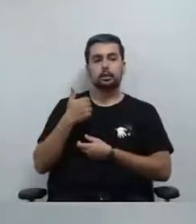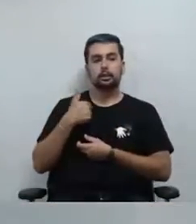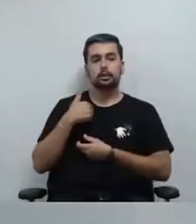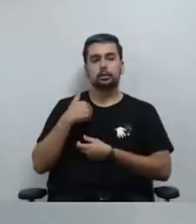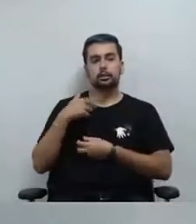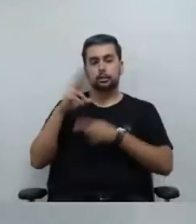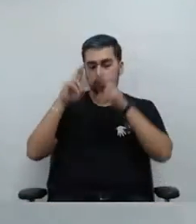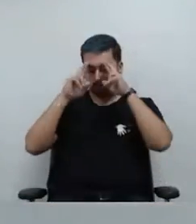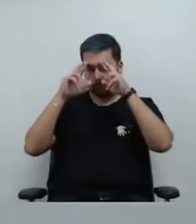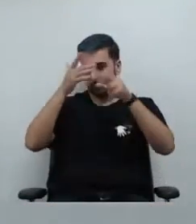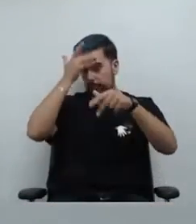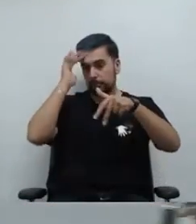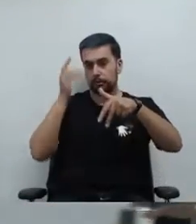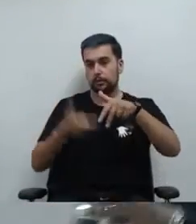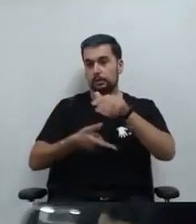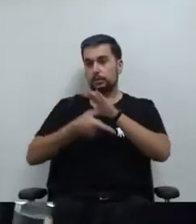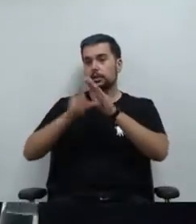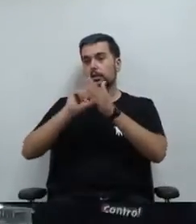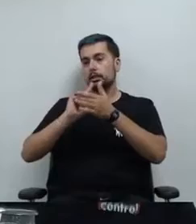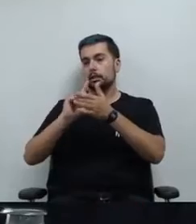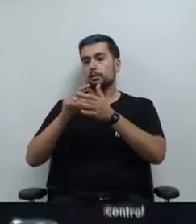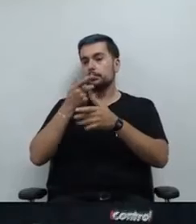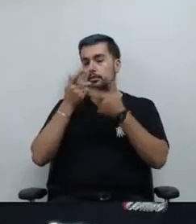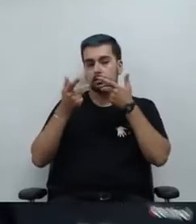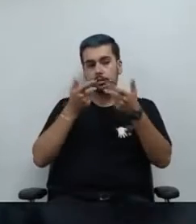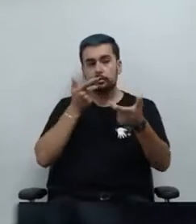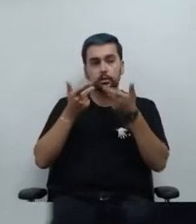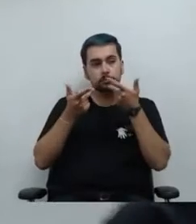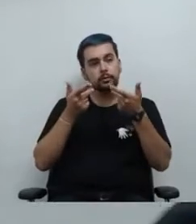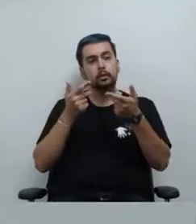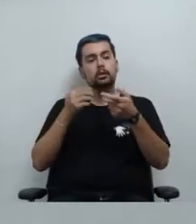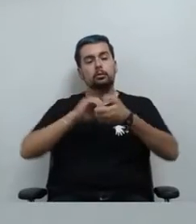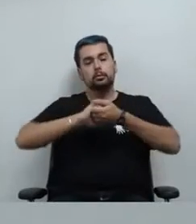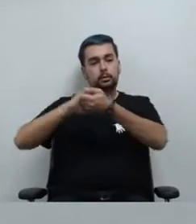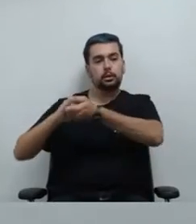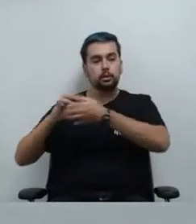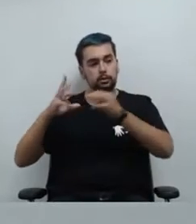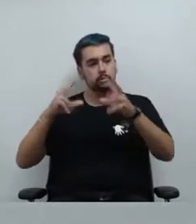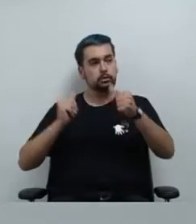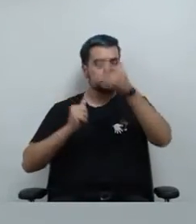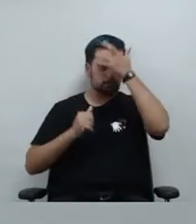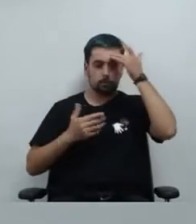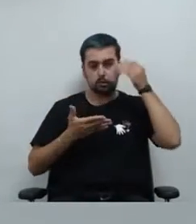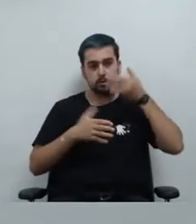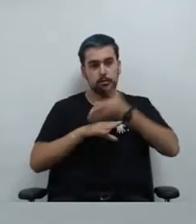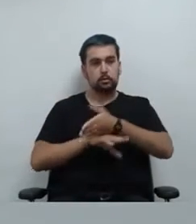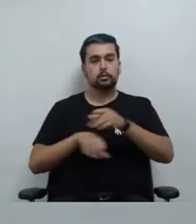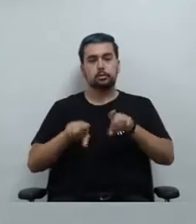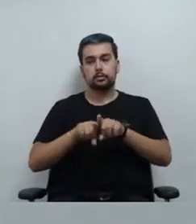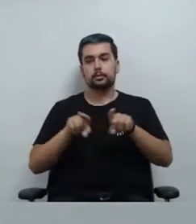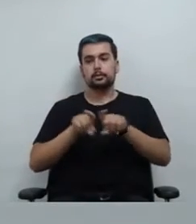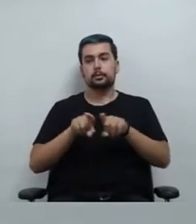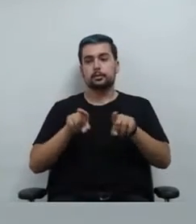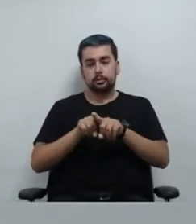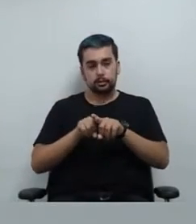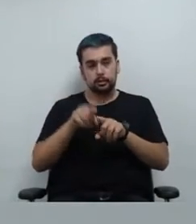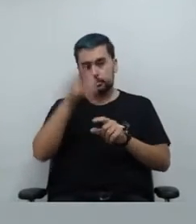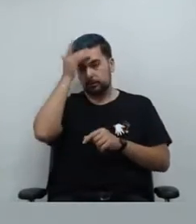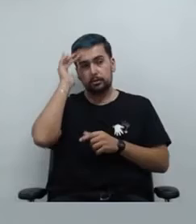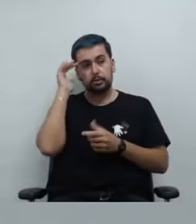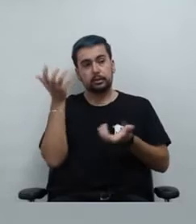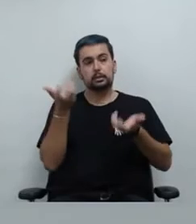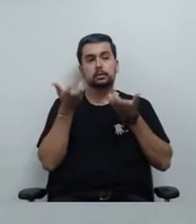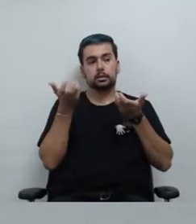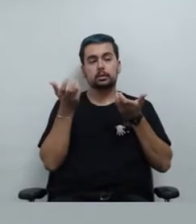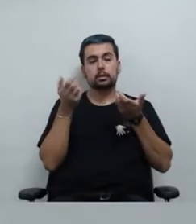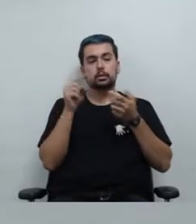gostaria de cumprimentar a todos os eleitos, aqueles que participaram, agradecer também àqueles que optaram por